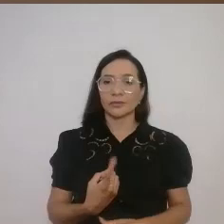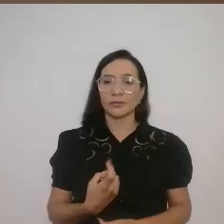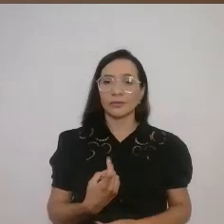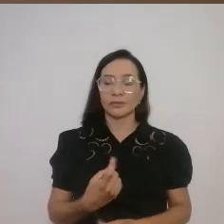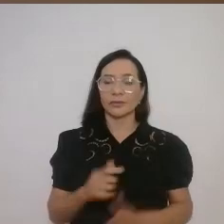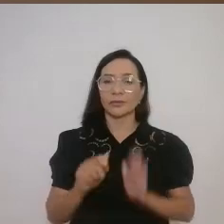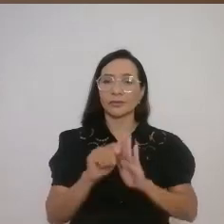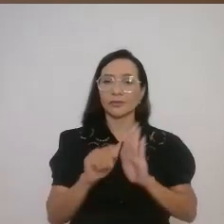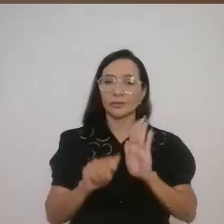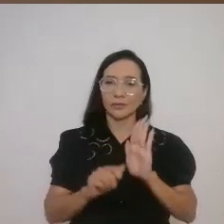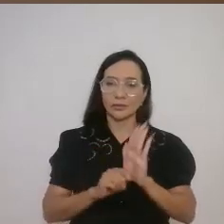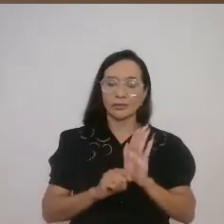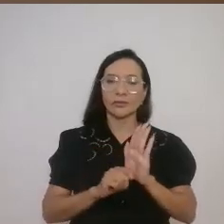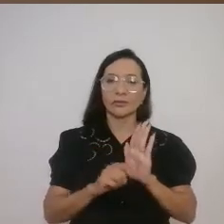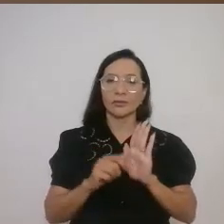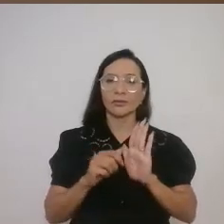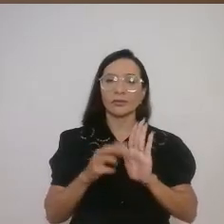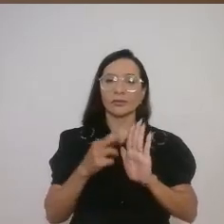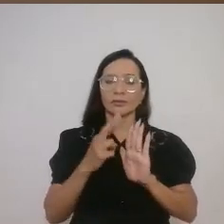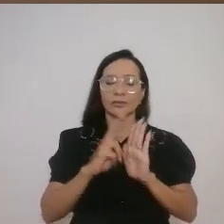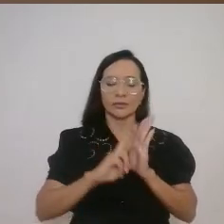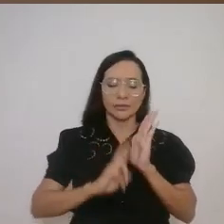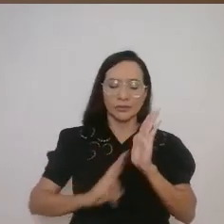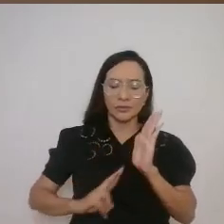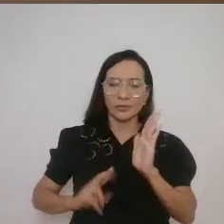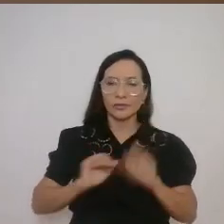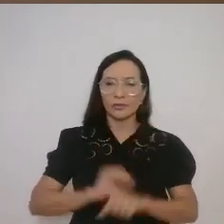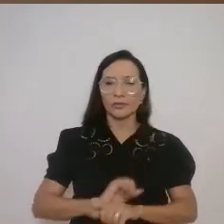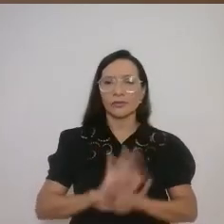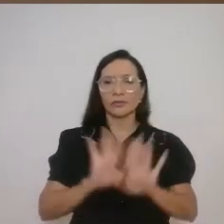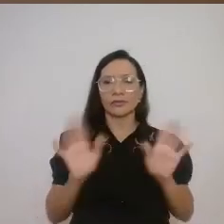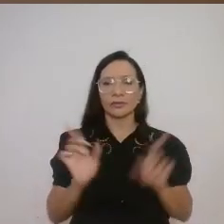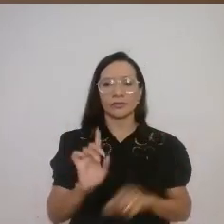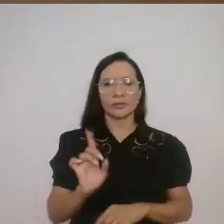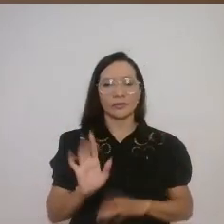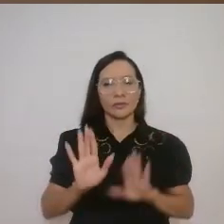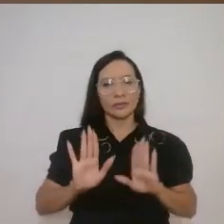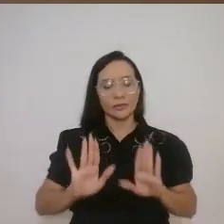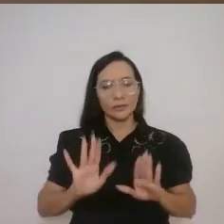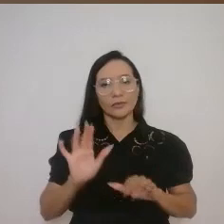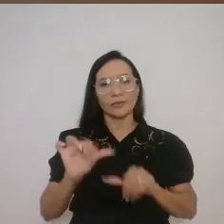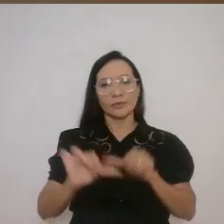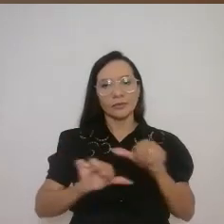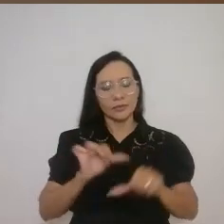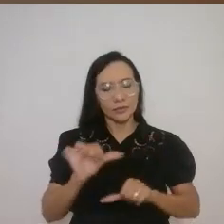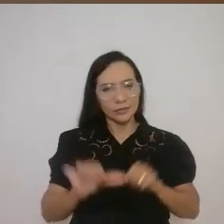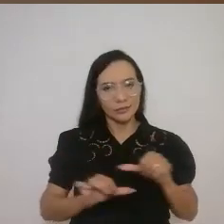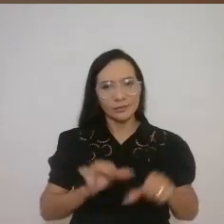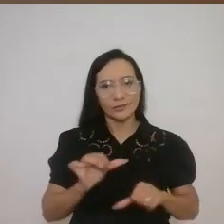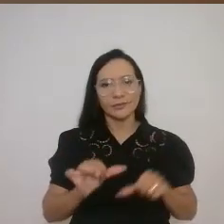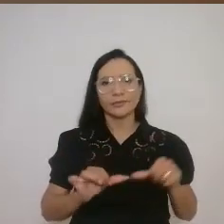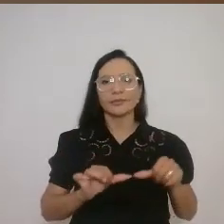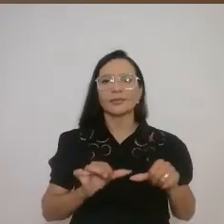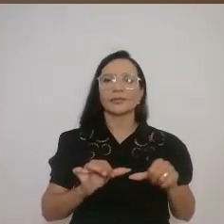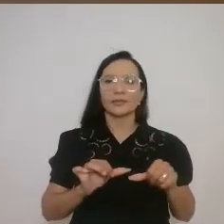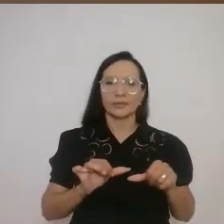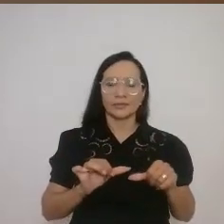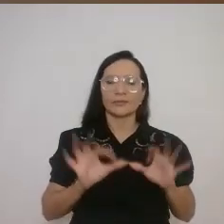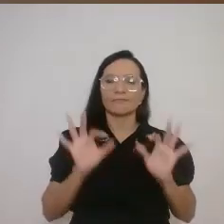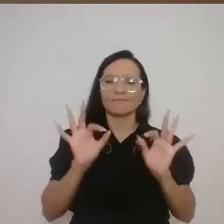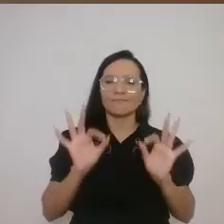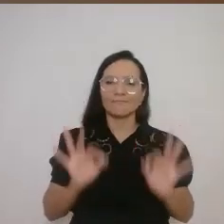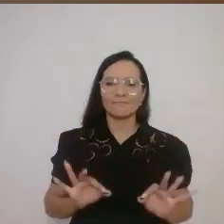clara. Nós deixamos a situação de forma mais mais exata